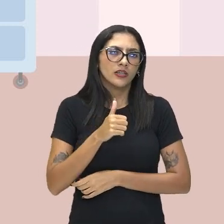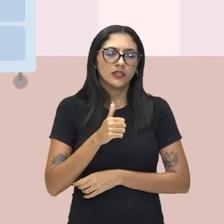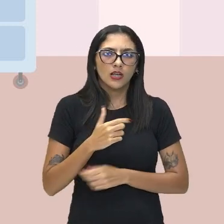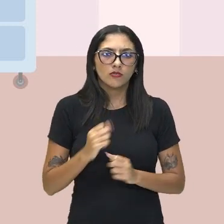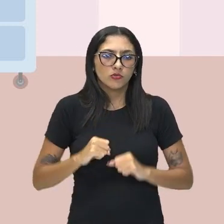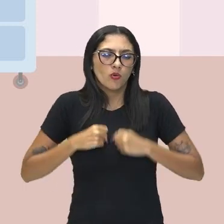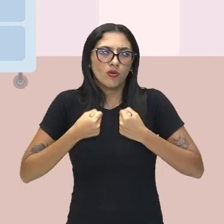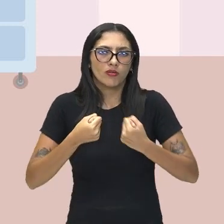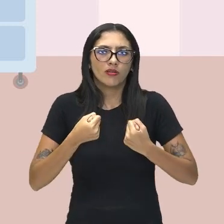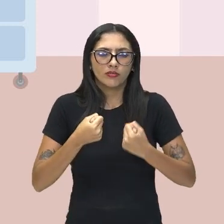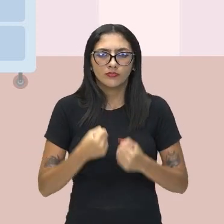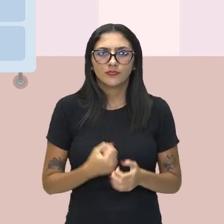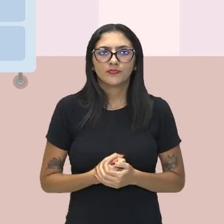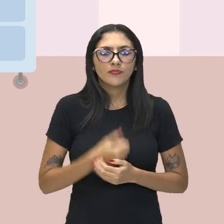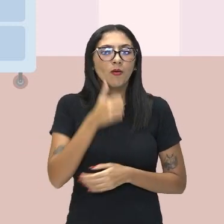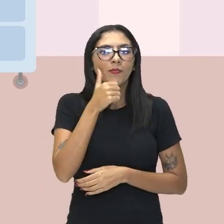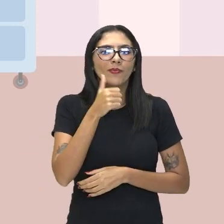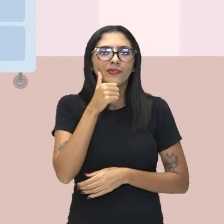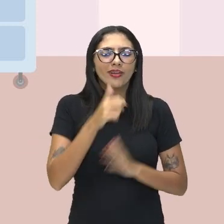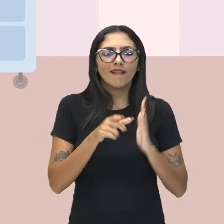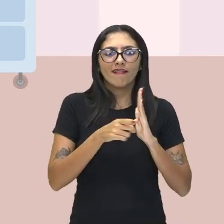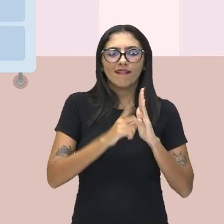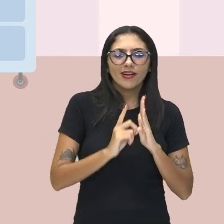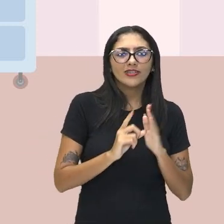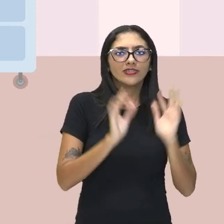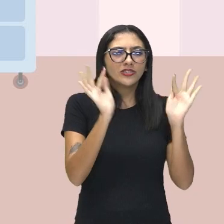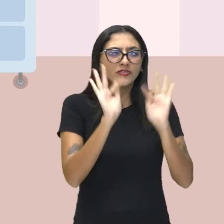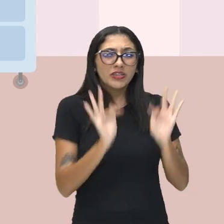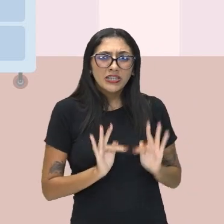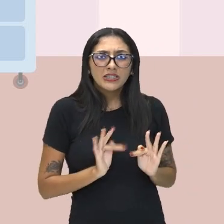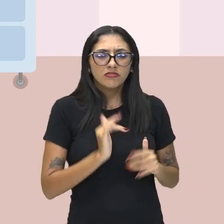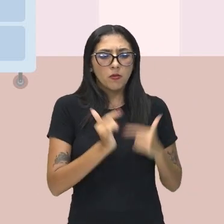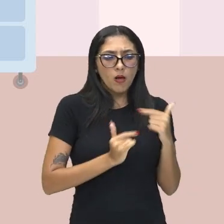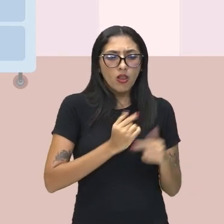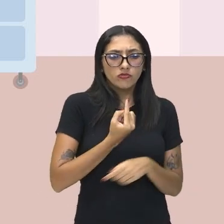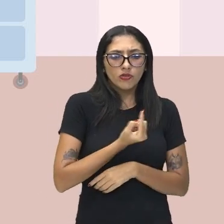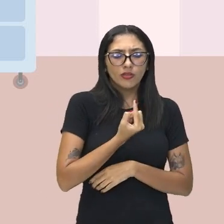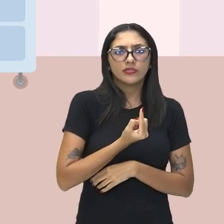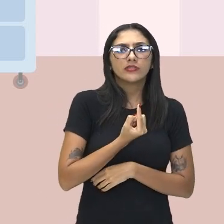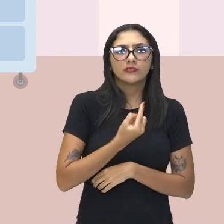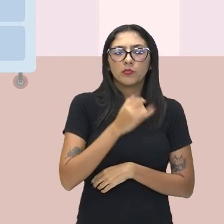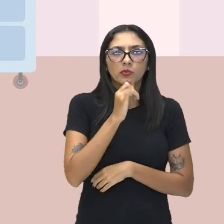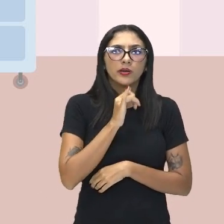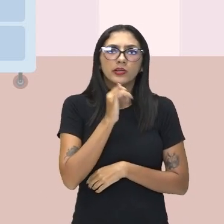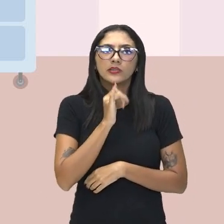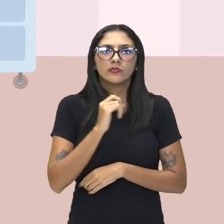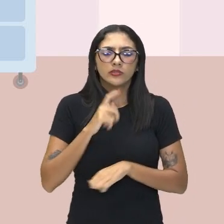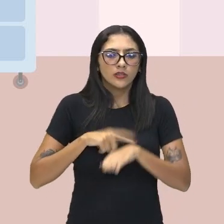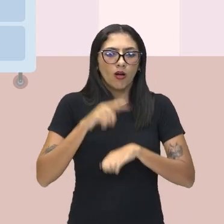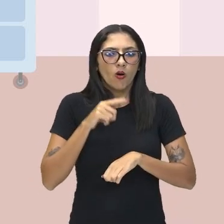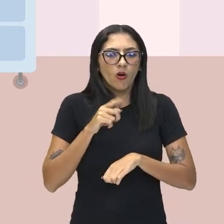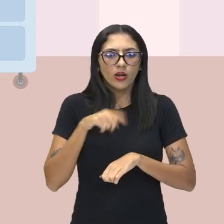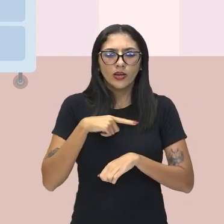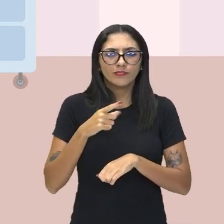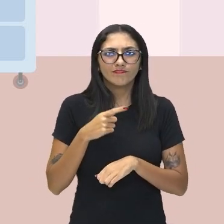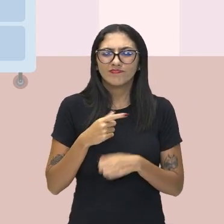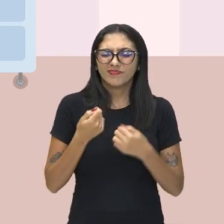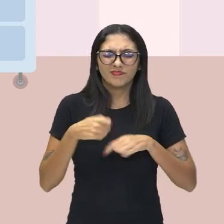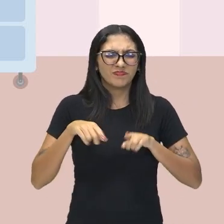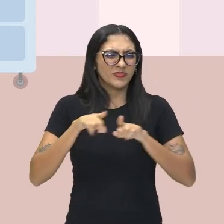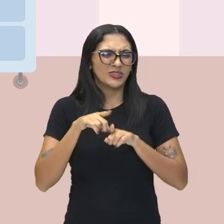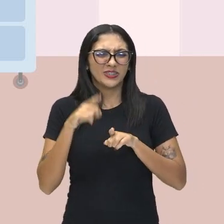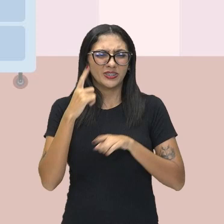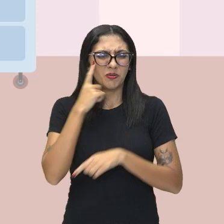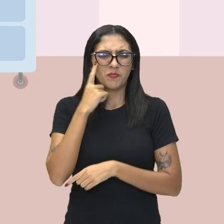moça que era feliz ali no seu trabalho, ele traz essa perspectiva de que, de repente, a mulher ela não precisa de marido e de filhos para